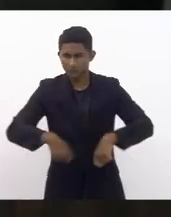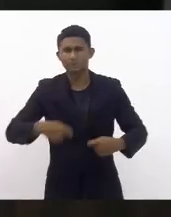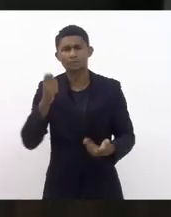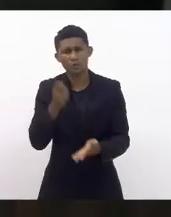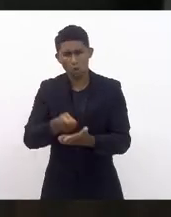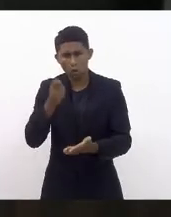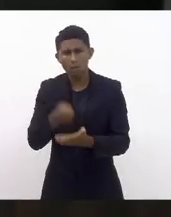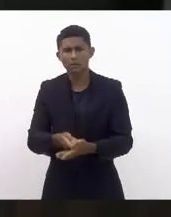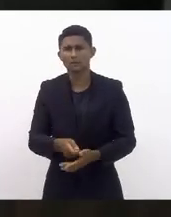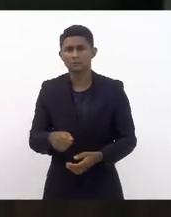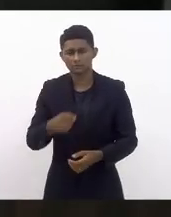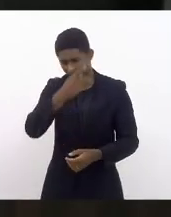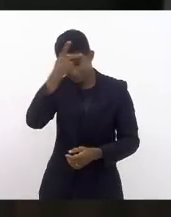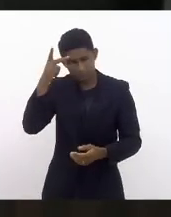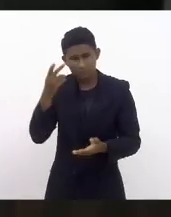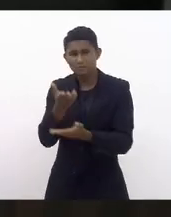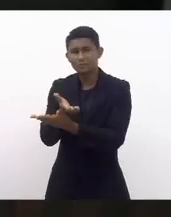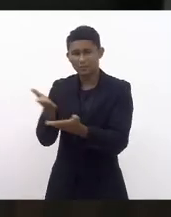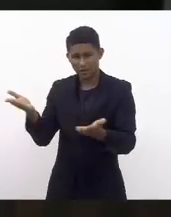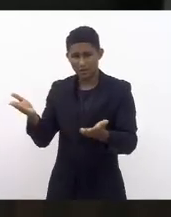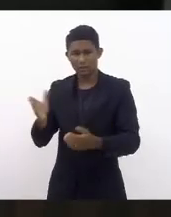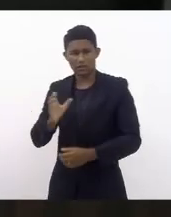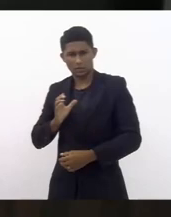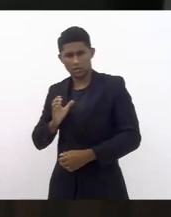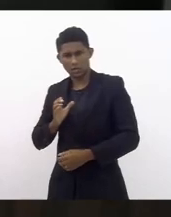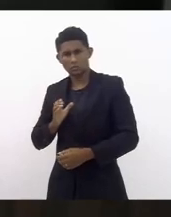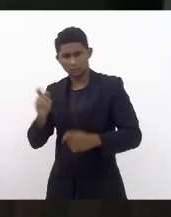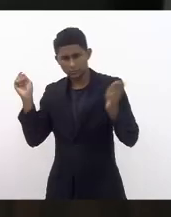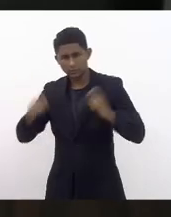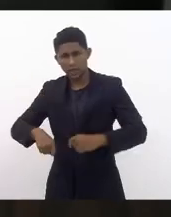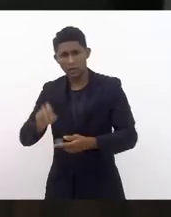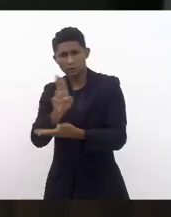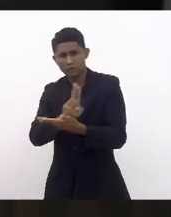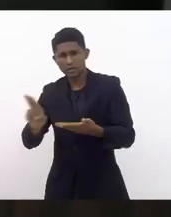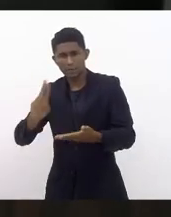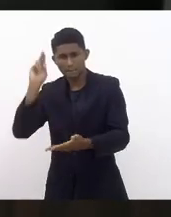de quem tem condição de pagar a universidade pública.